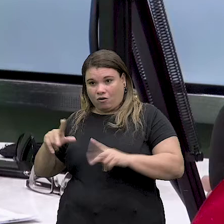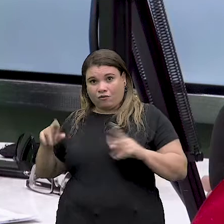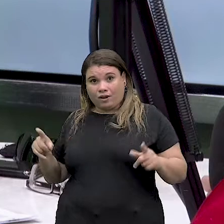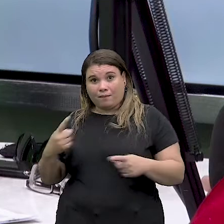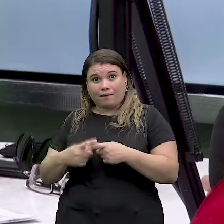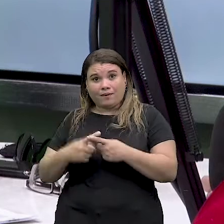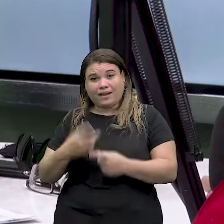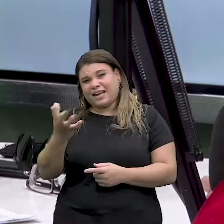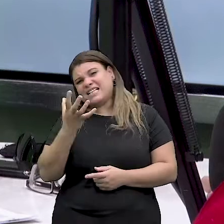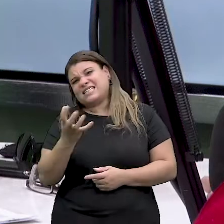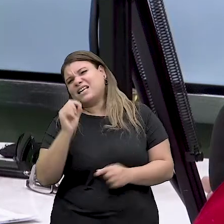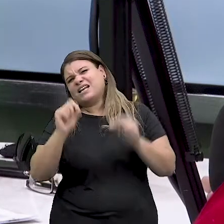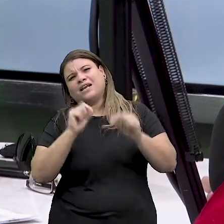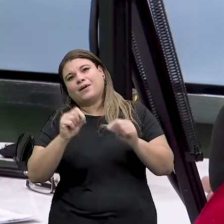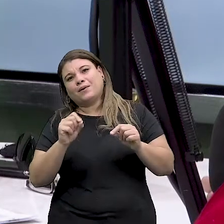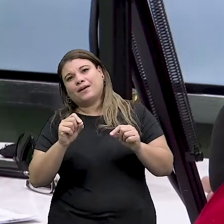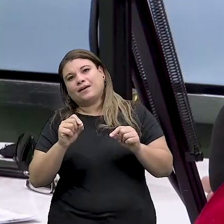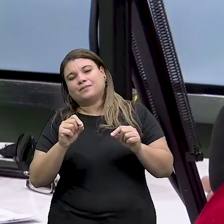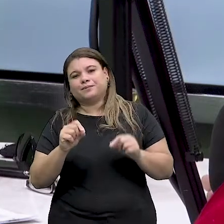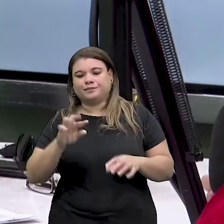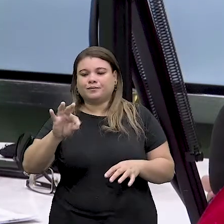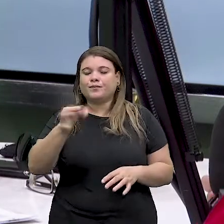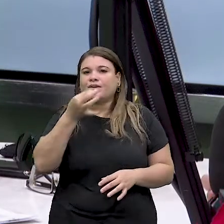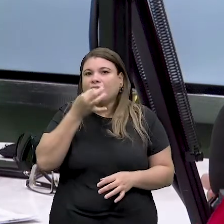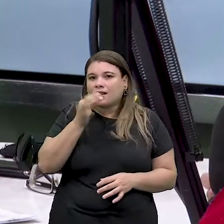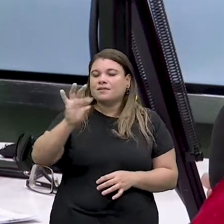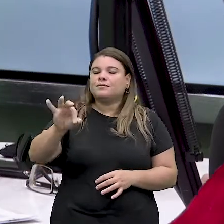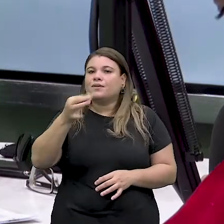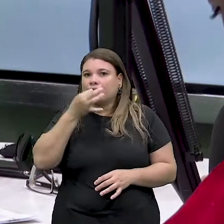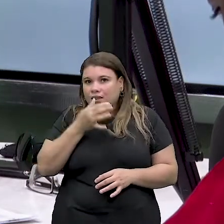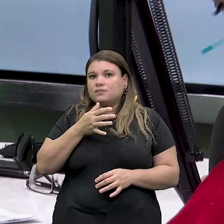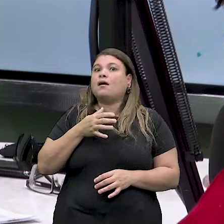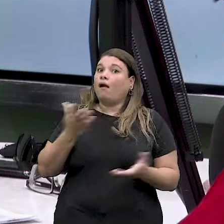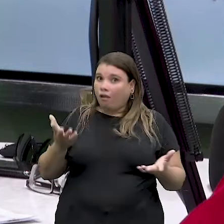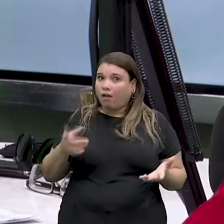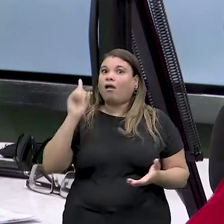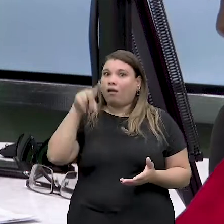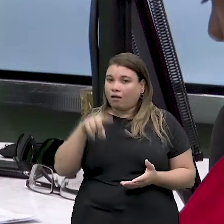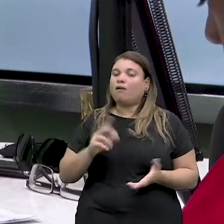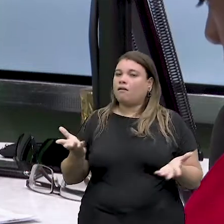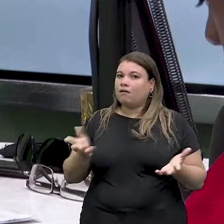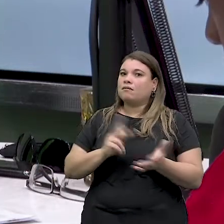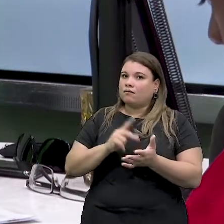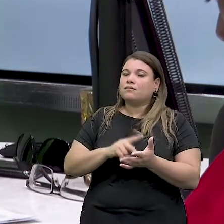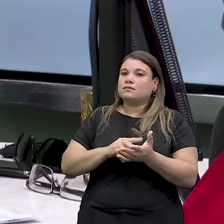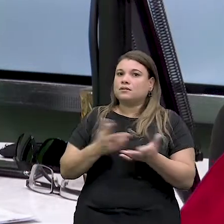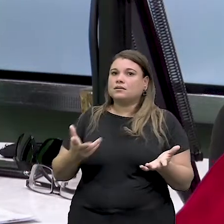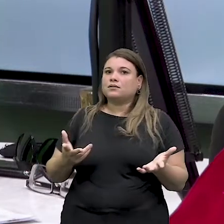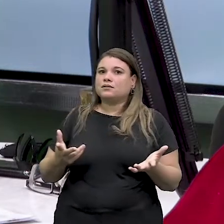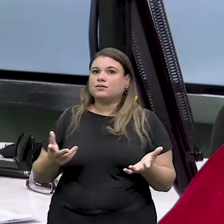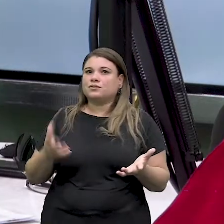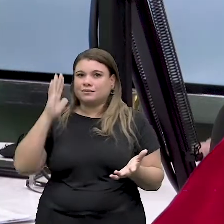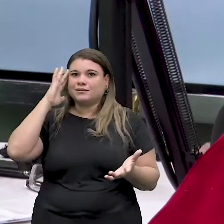né? Também riquezas, como chegaram aqui no Brasil, madeira era muito importante. Né? Por que era importante? Por causa da tinta vermelha,